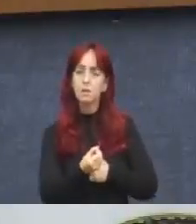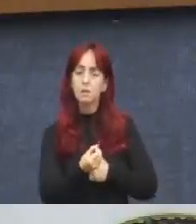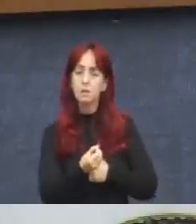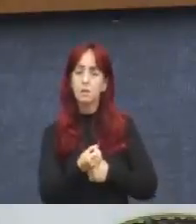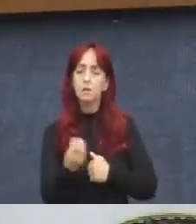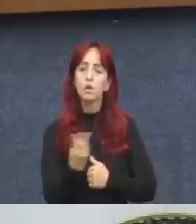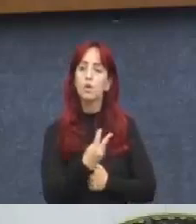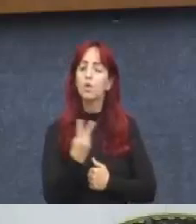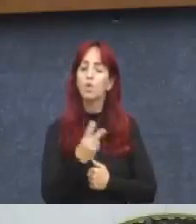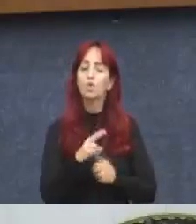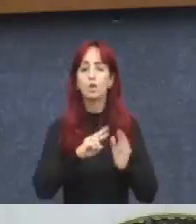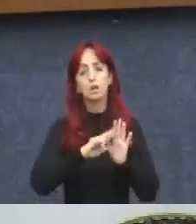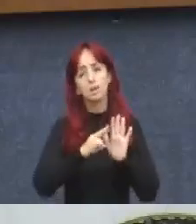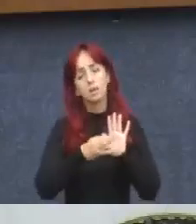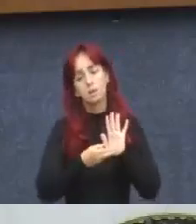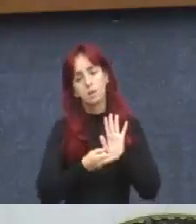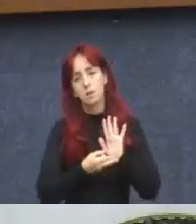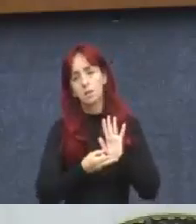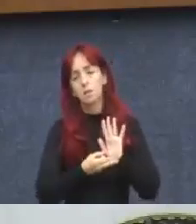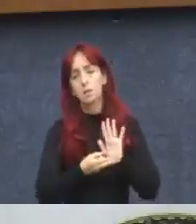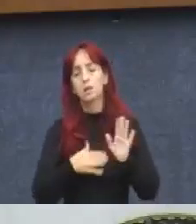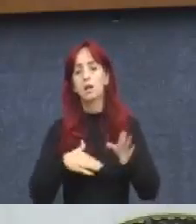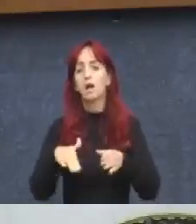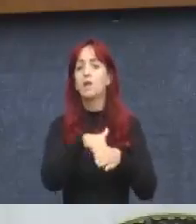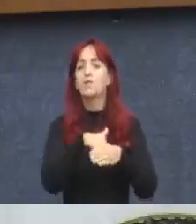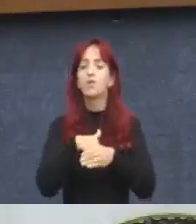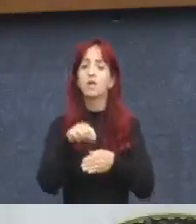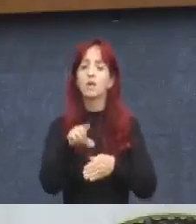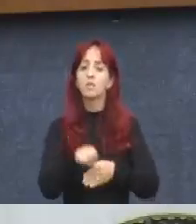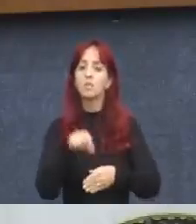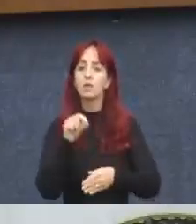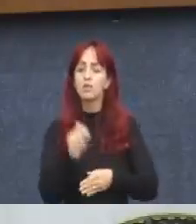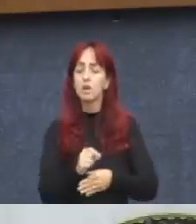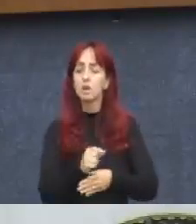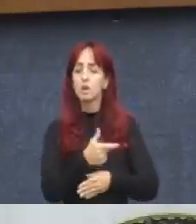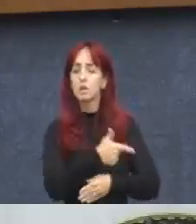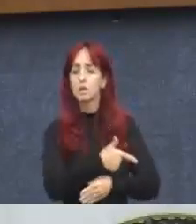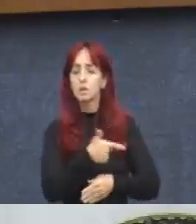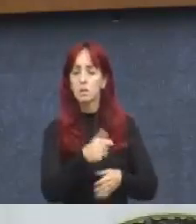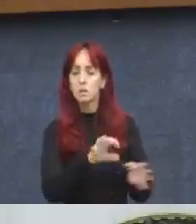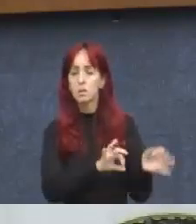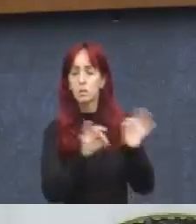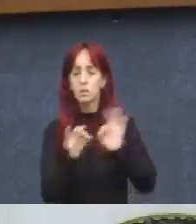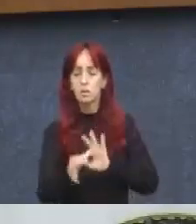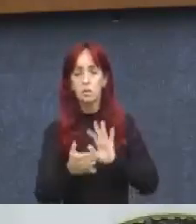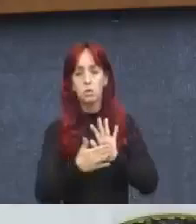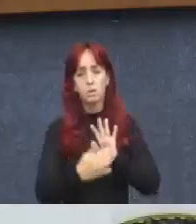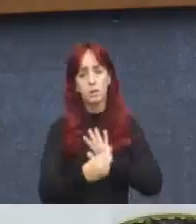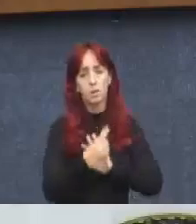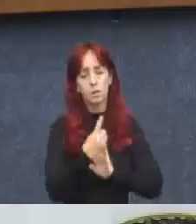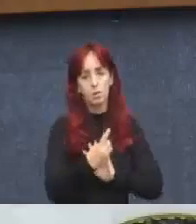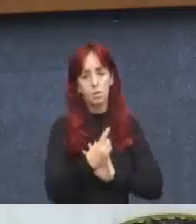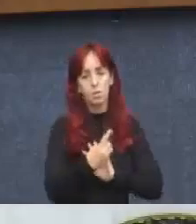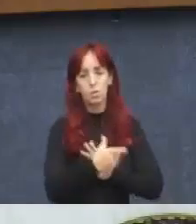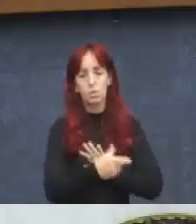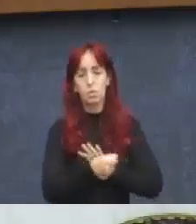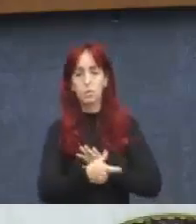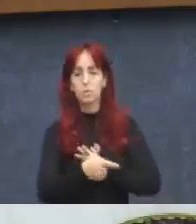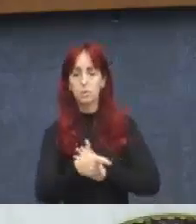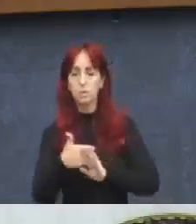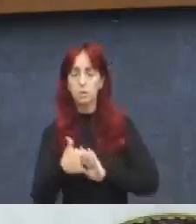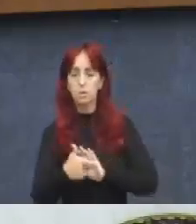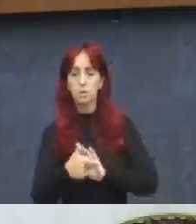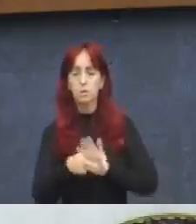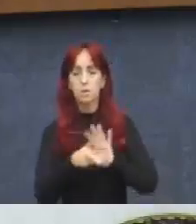do regimento interno, que seja, em segundo turno, votado com preferência, em segundo turno, a emenda 1 de 2022 ao